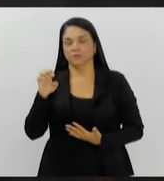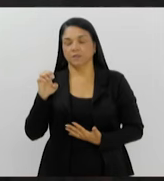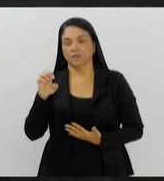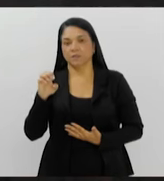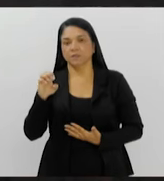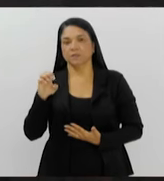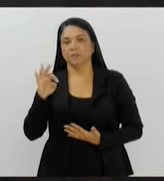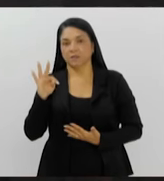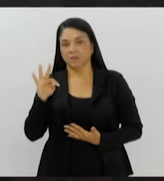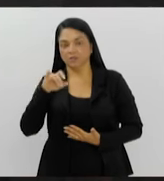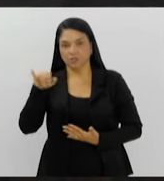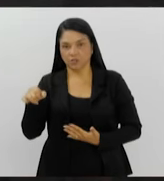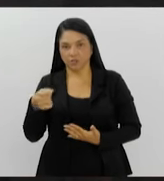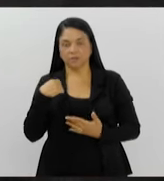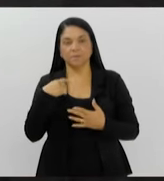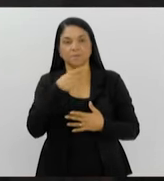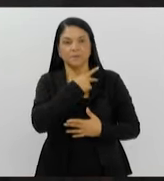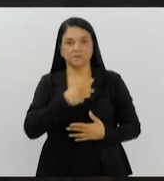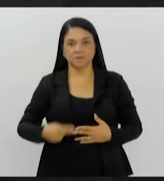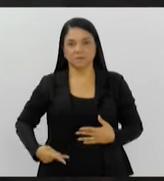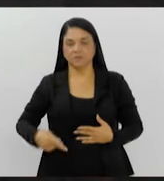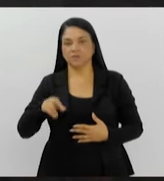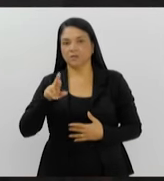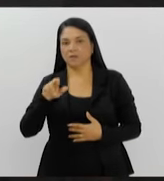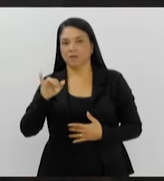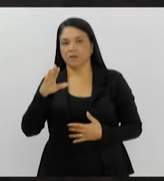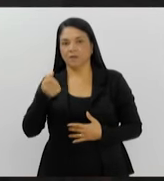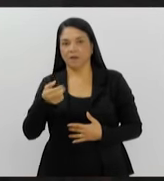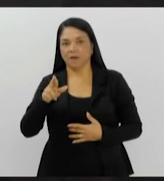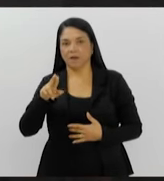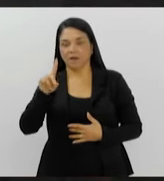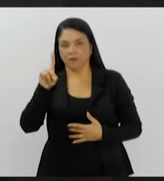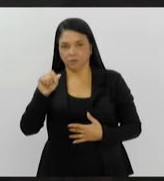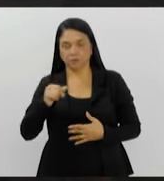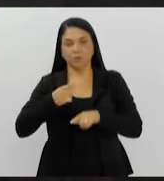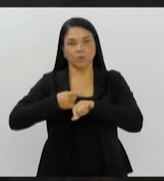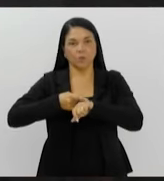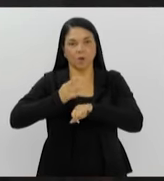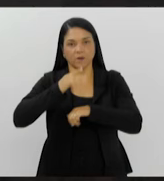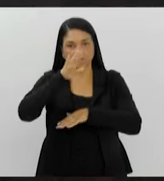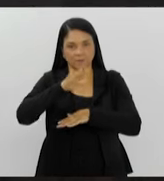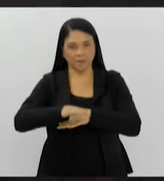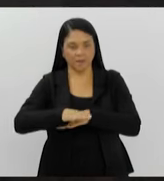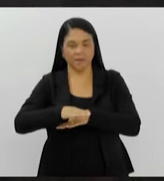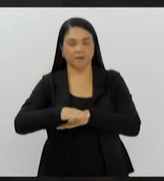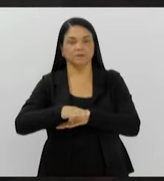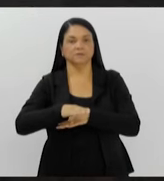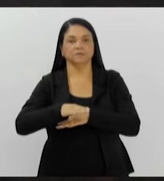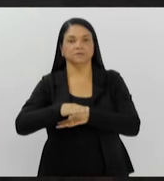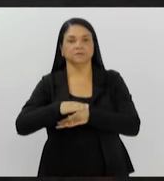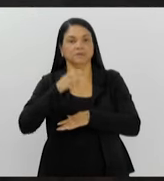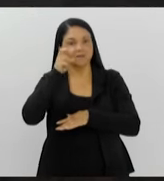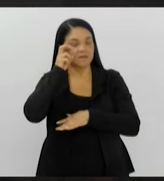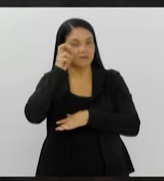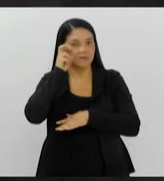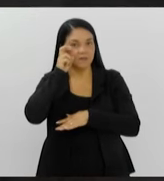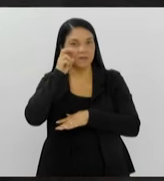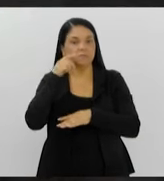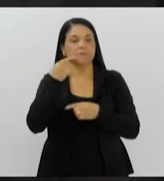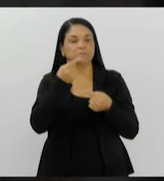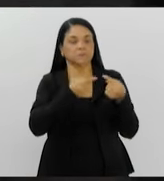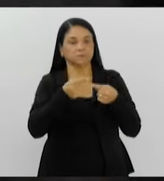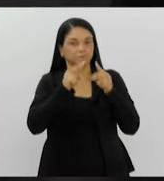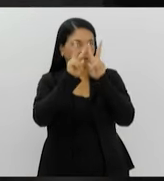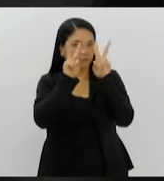presidente Dr Ricardo Cardoso para quinta-feira 1 hora da tarde para tratar do tema dos concursados aqui que já se